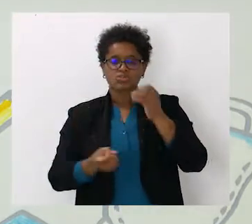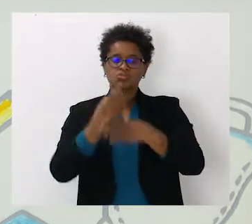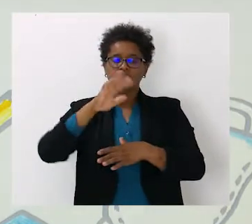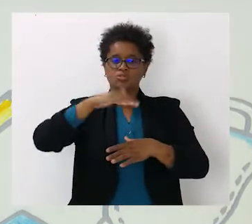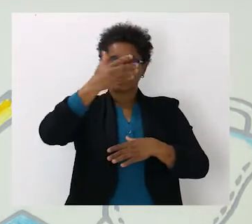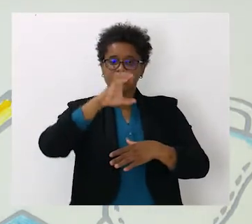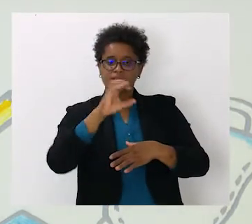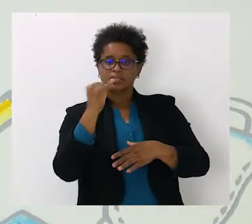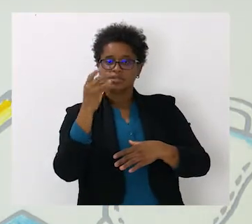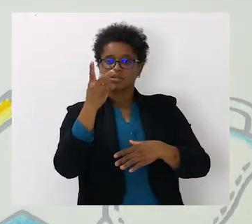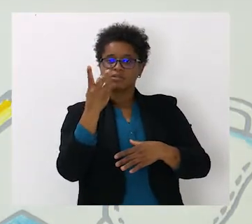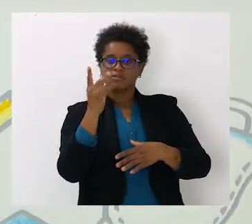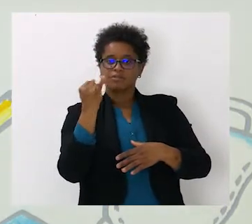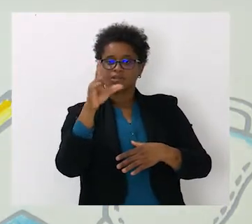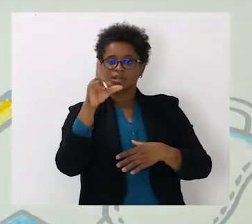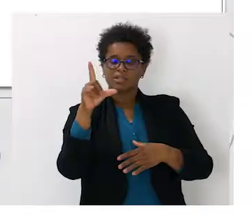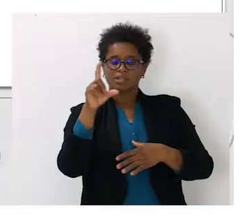as primeiras civilizações.